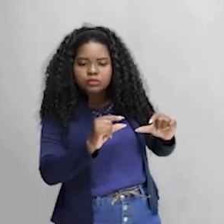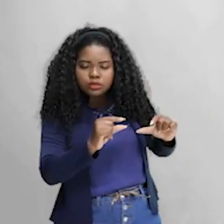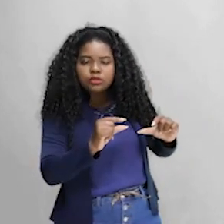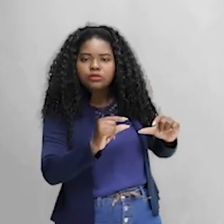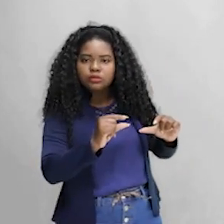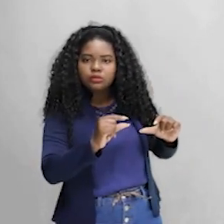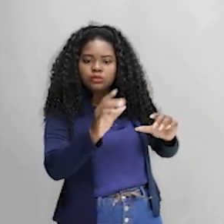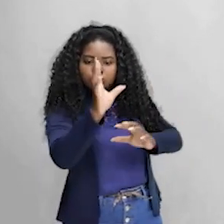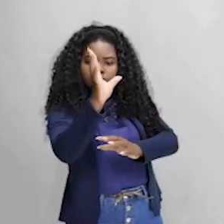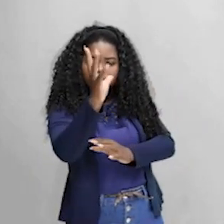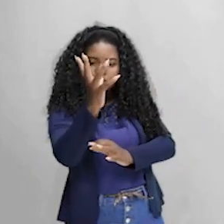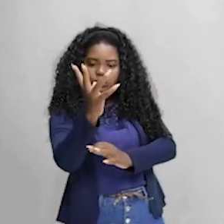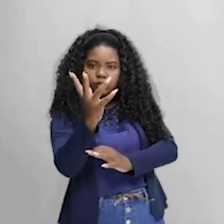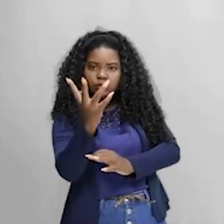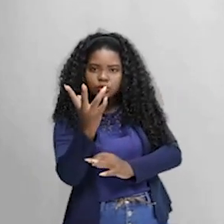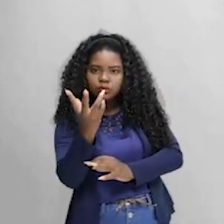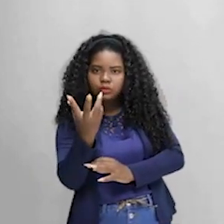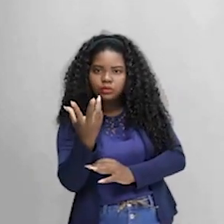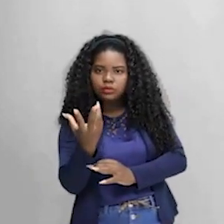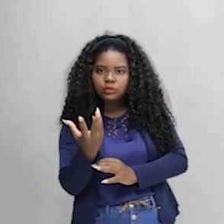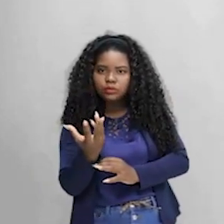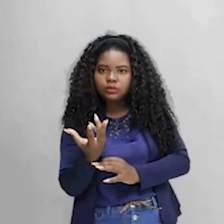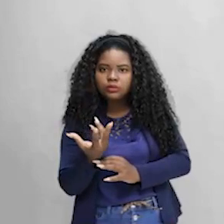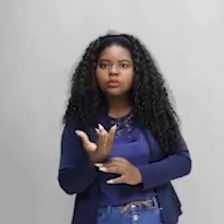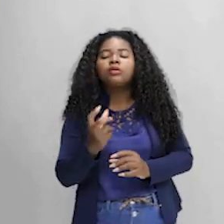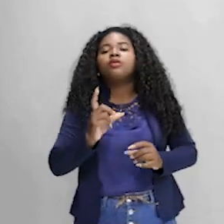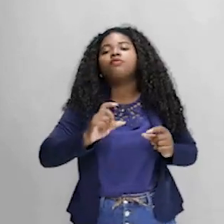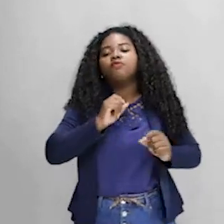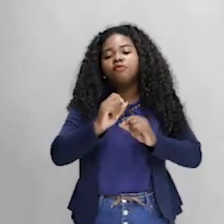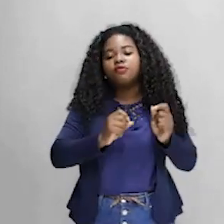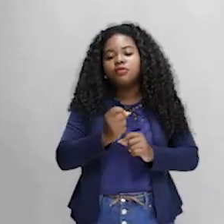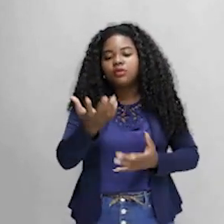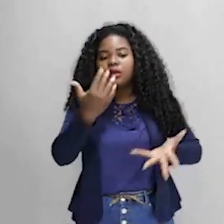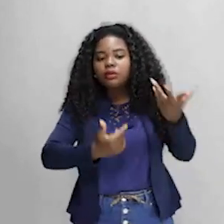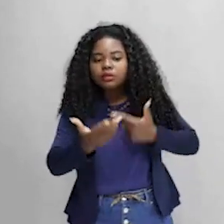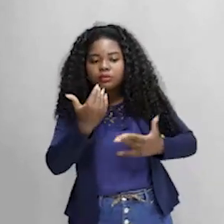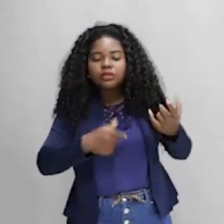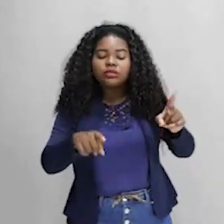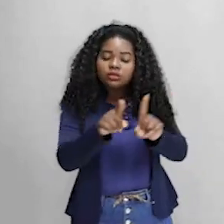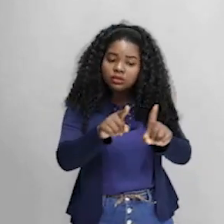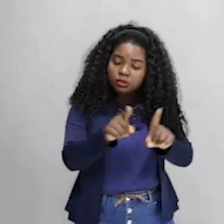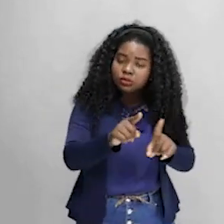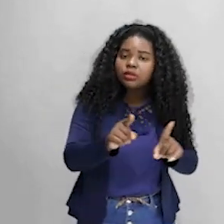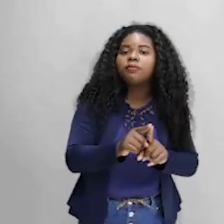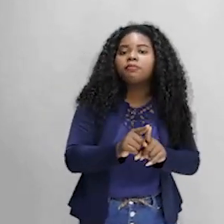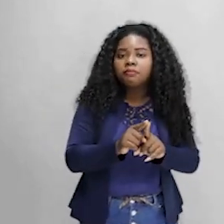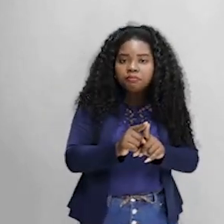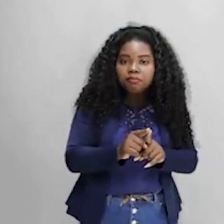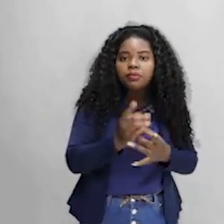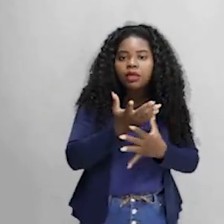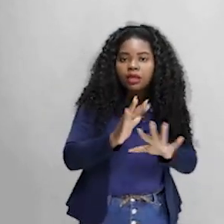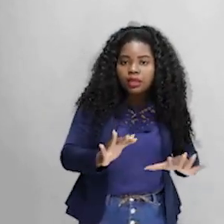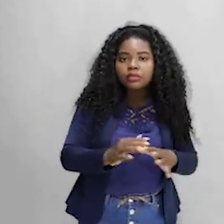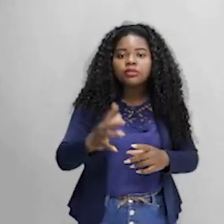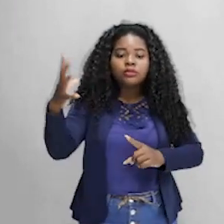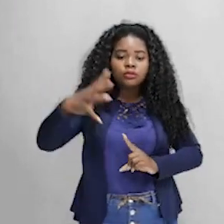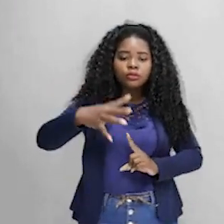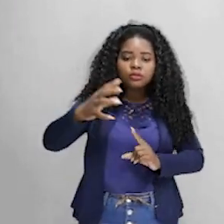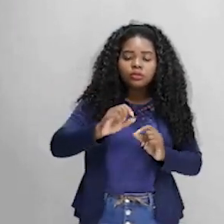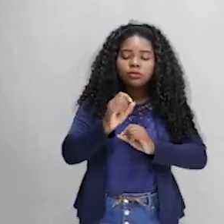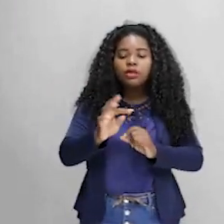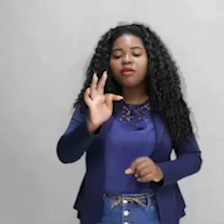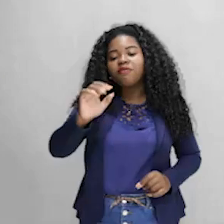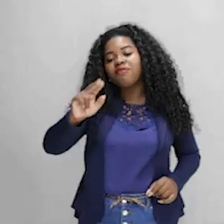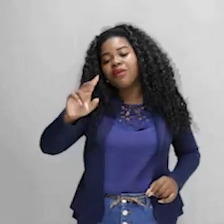obviamente, diminuindo a sua quantidade de diversificação alimentar. Então, isso também vai influenciar na fauna dessa